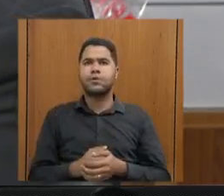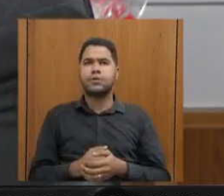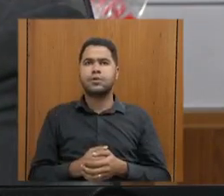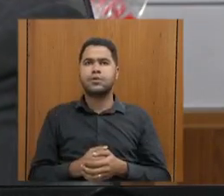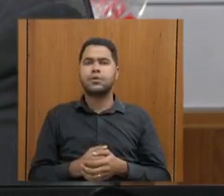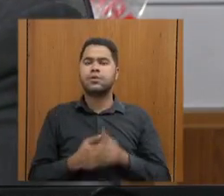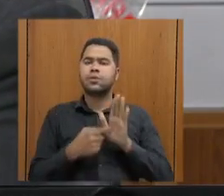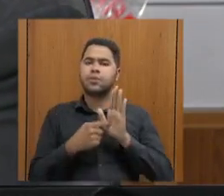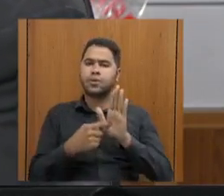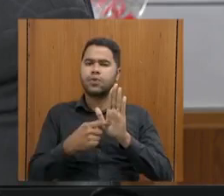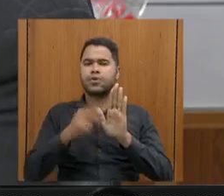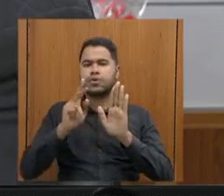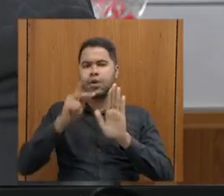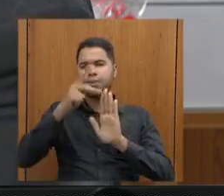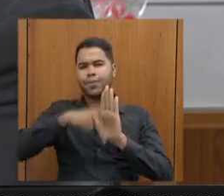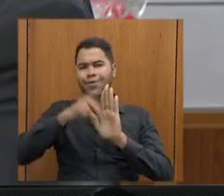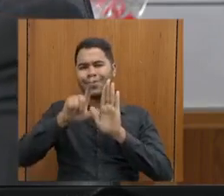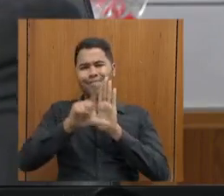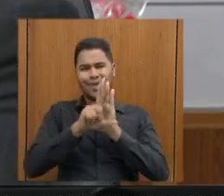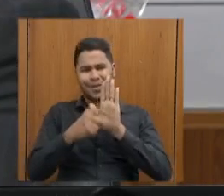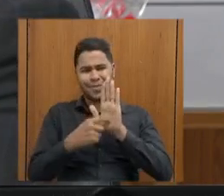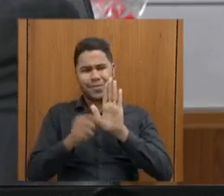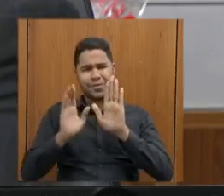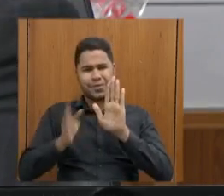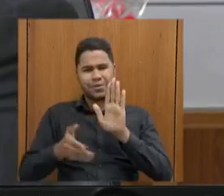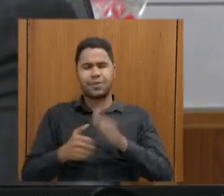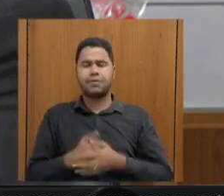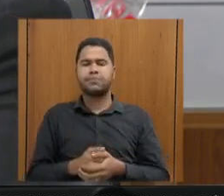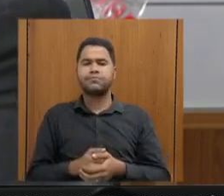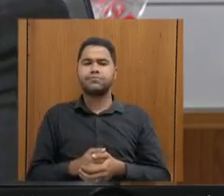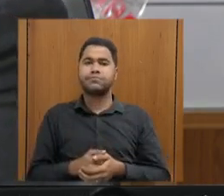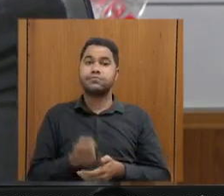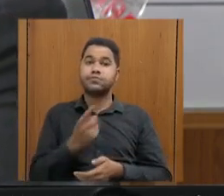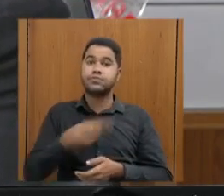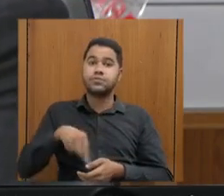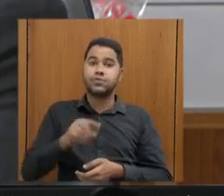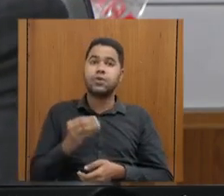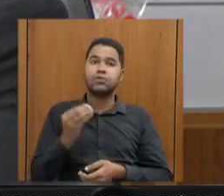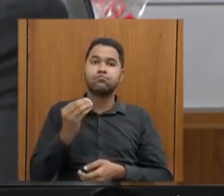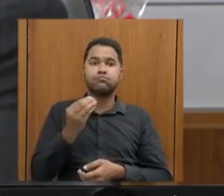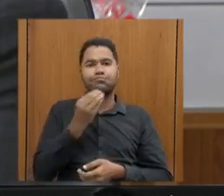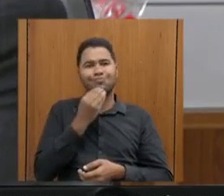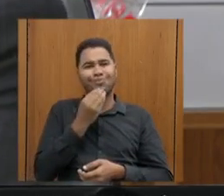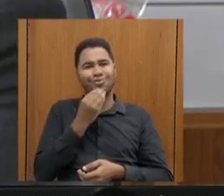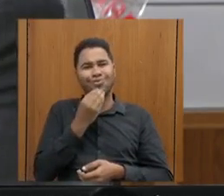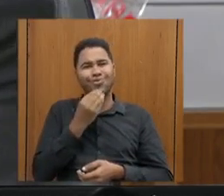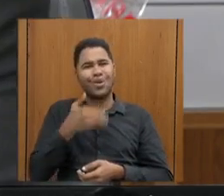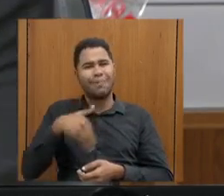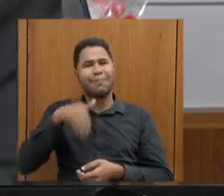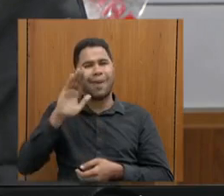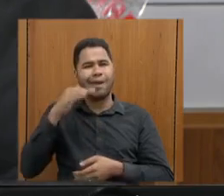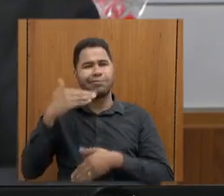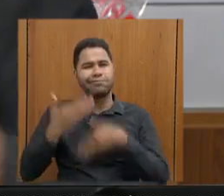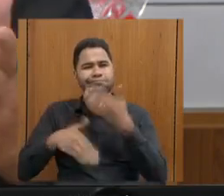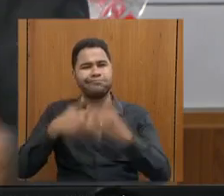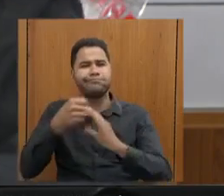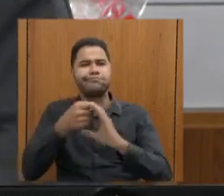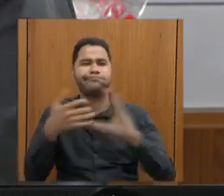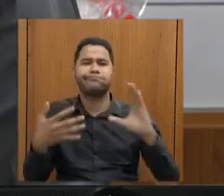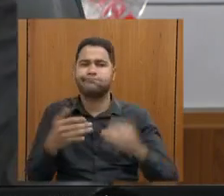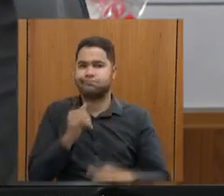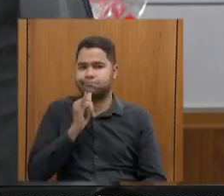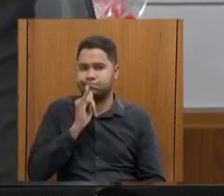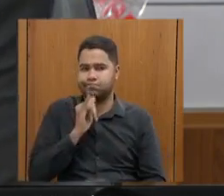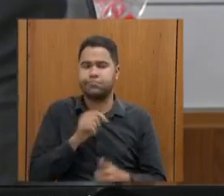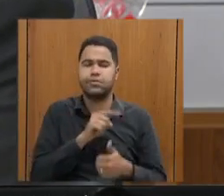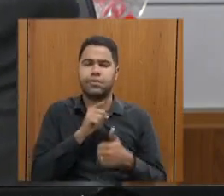o presente projeto de lei aqui nesse sentido eu acho muito mais nós poderíamos ter avançado em alguns aspectos por